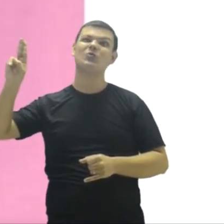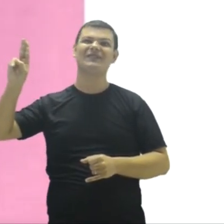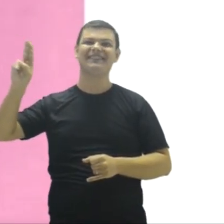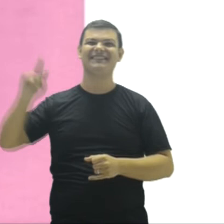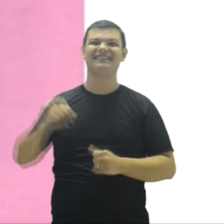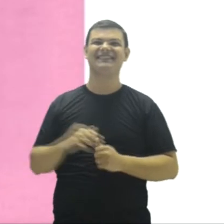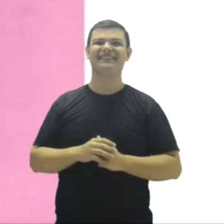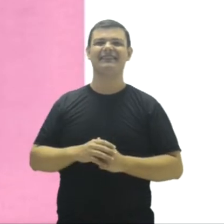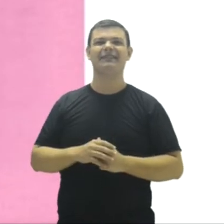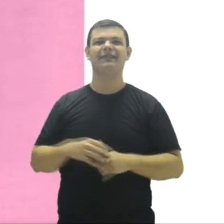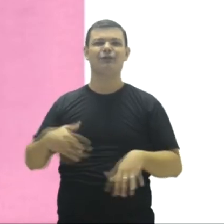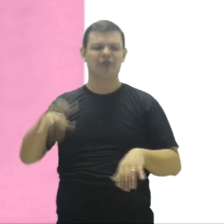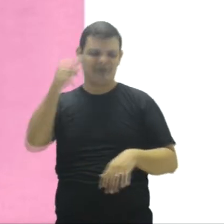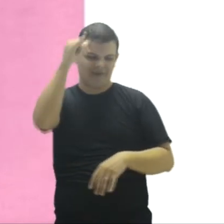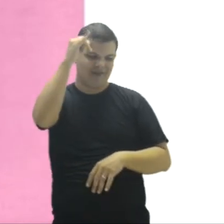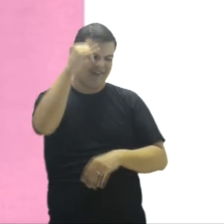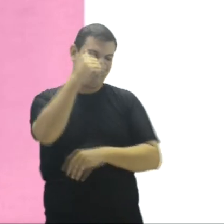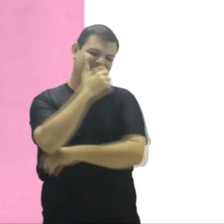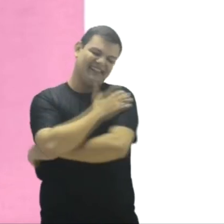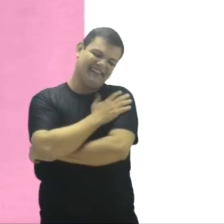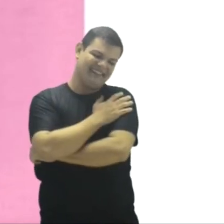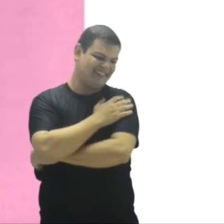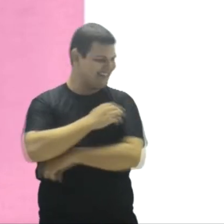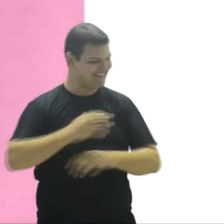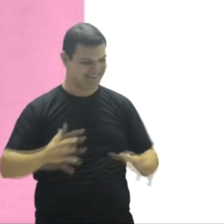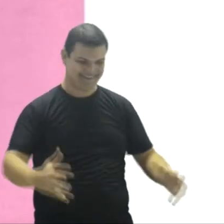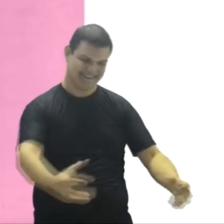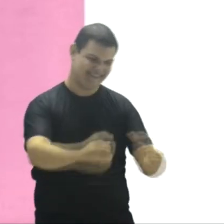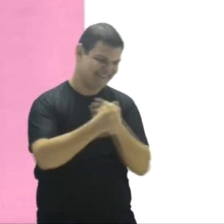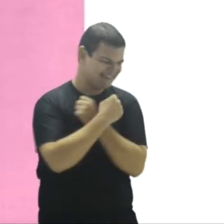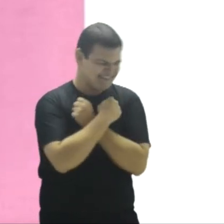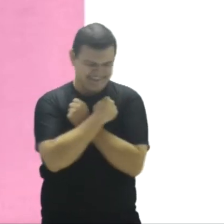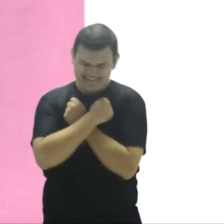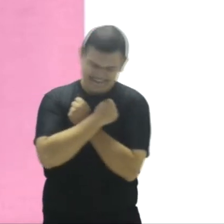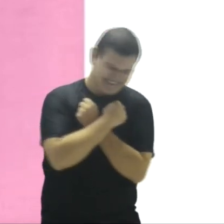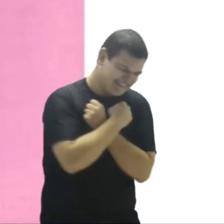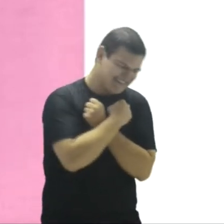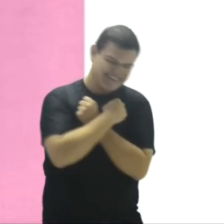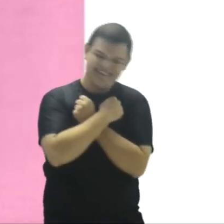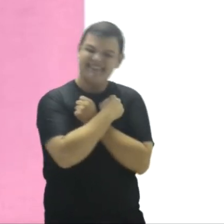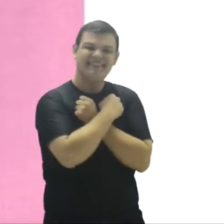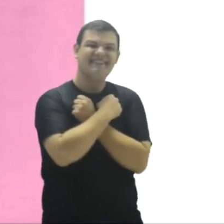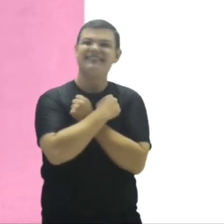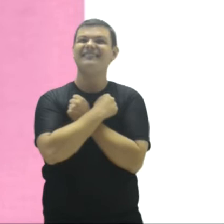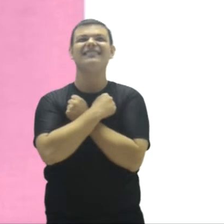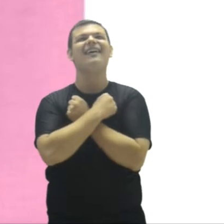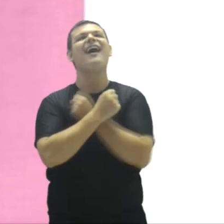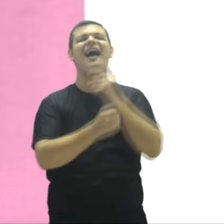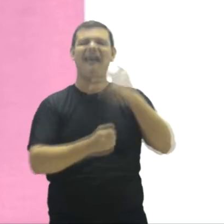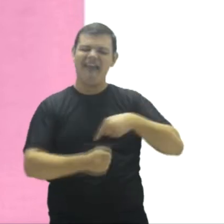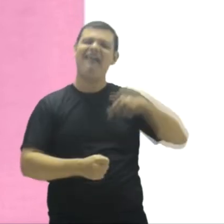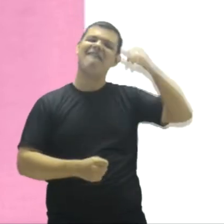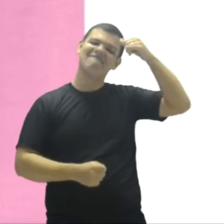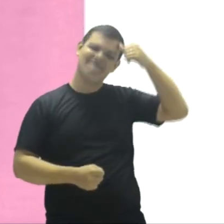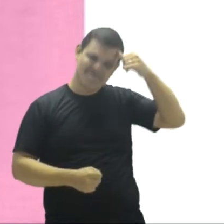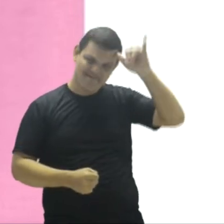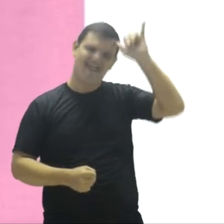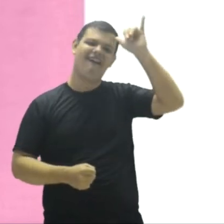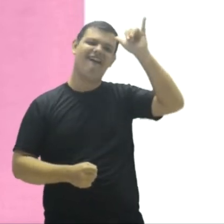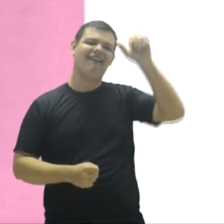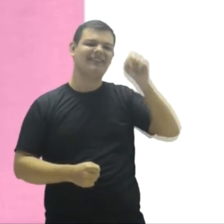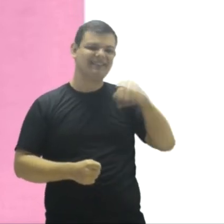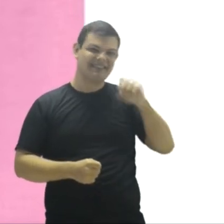alto. Mimosa sorriu e abraçou seu bebê bem forte. Uma vaca, ela